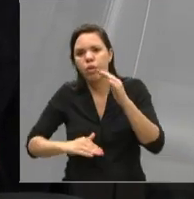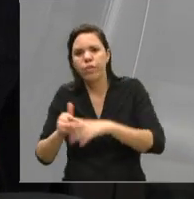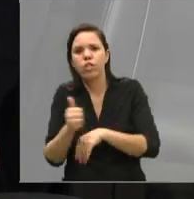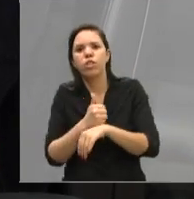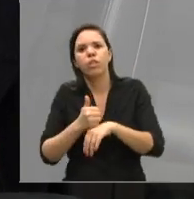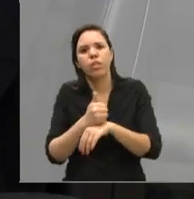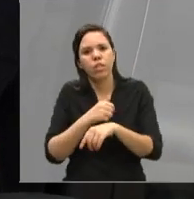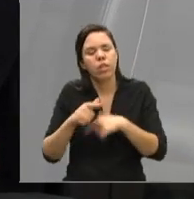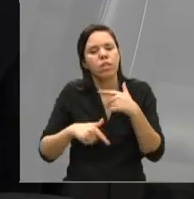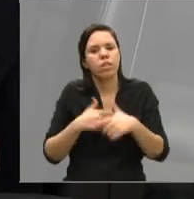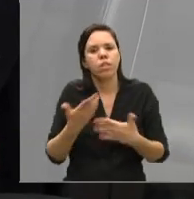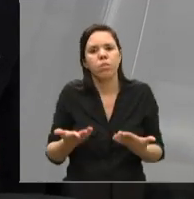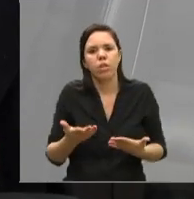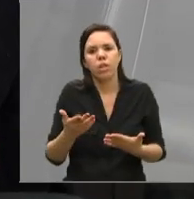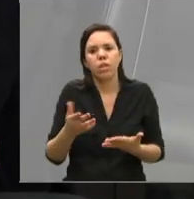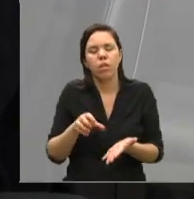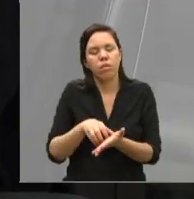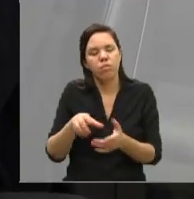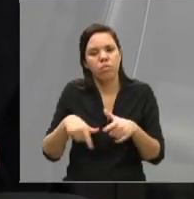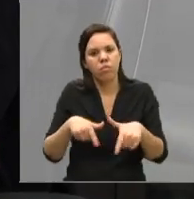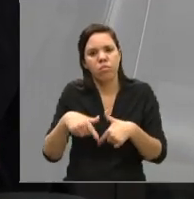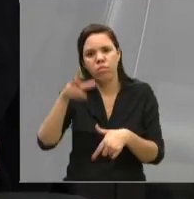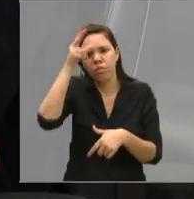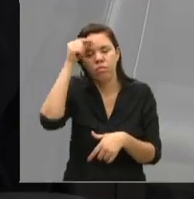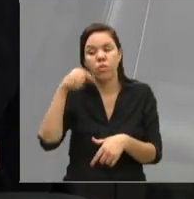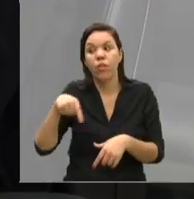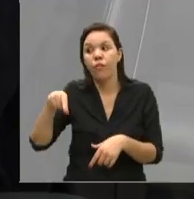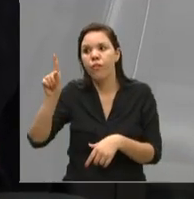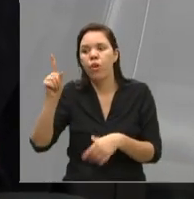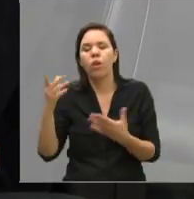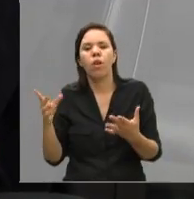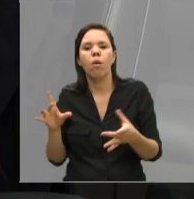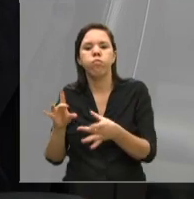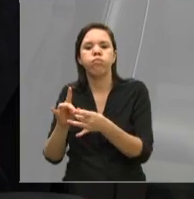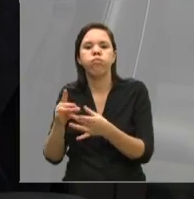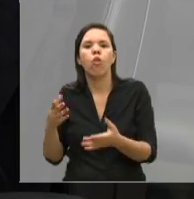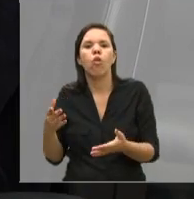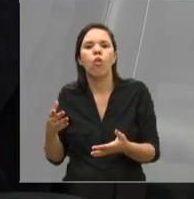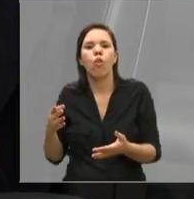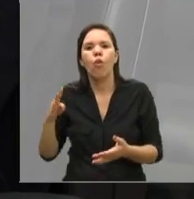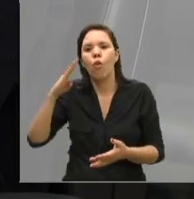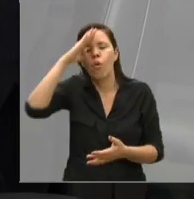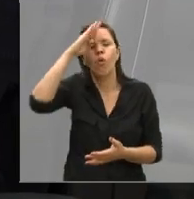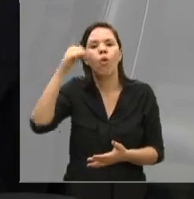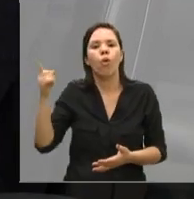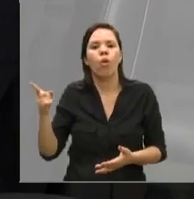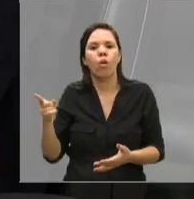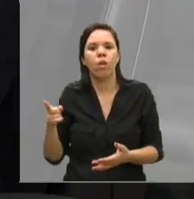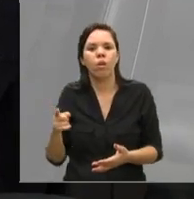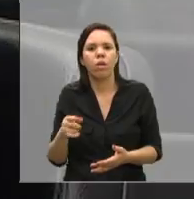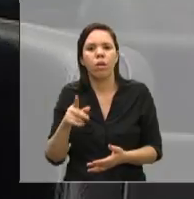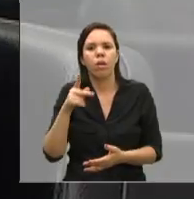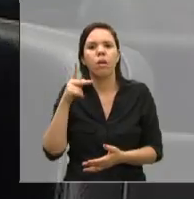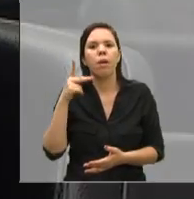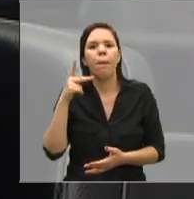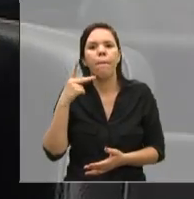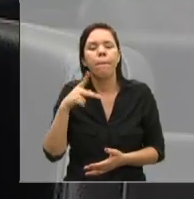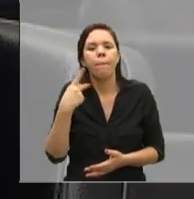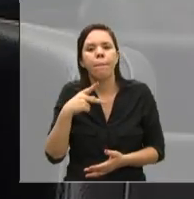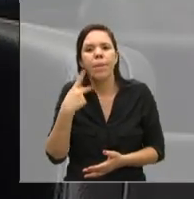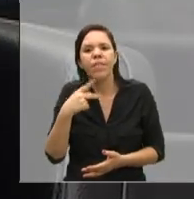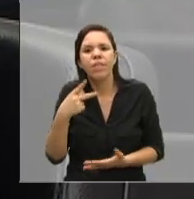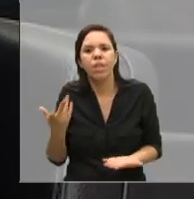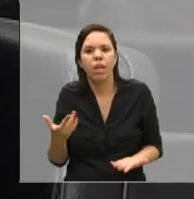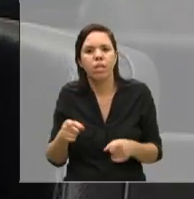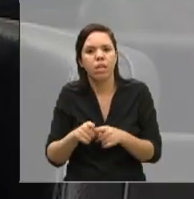público. O próprio Jonas Donizete foi articular com o governo Bolsonaro a entrada da reforma da Previdência de estados e municípios no pacote